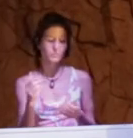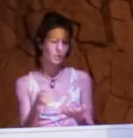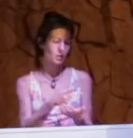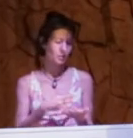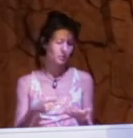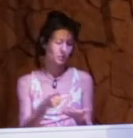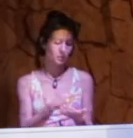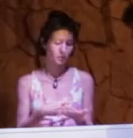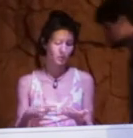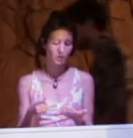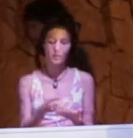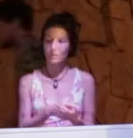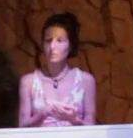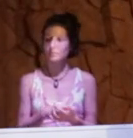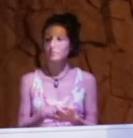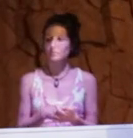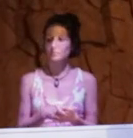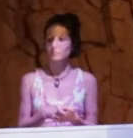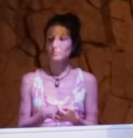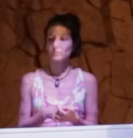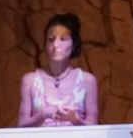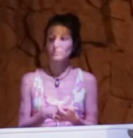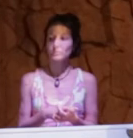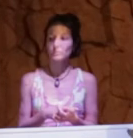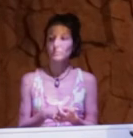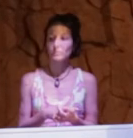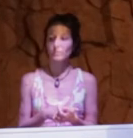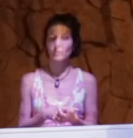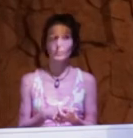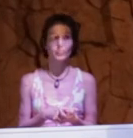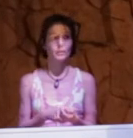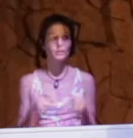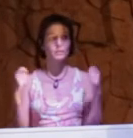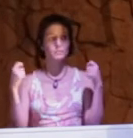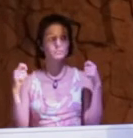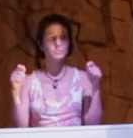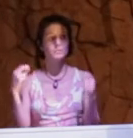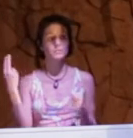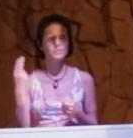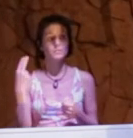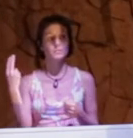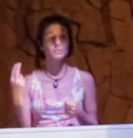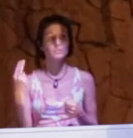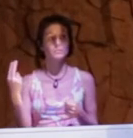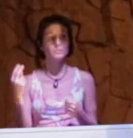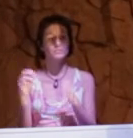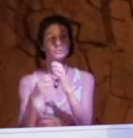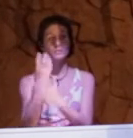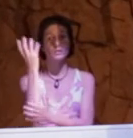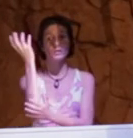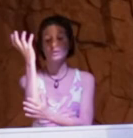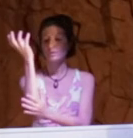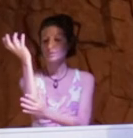me trouxe essa potência. Eu não precisava usar madeira em todo momento, né, por conta das urgências também da